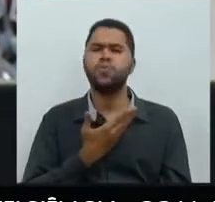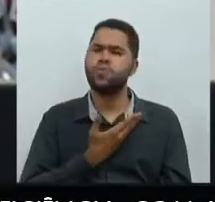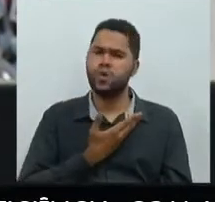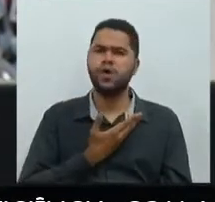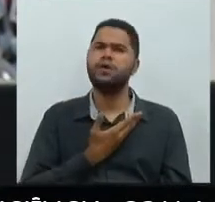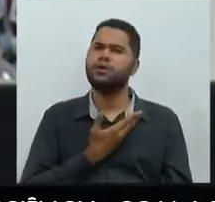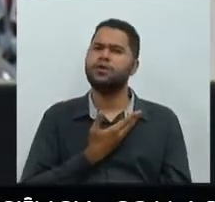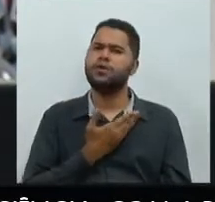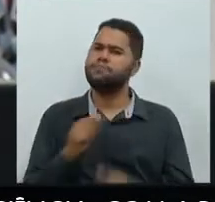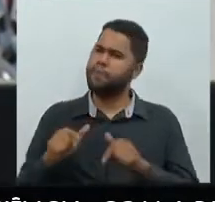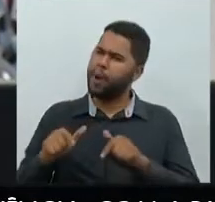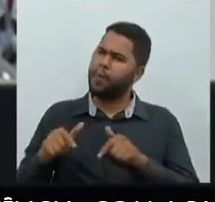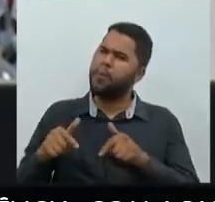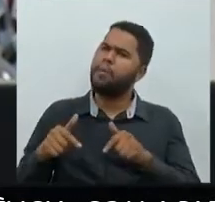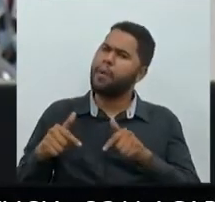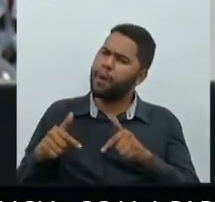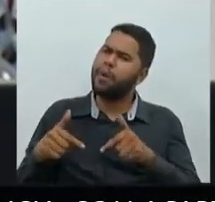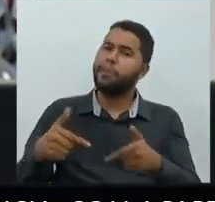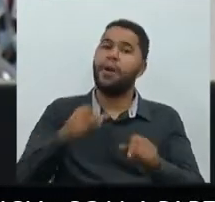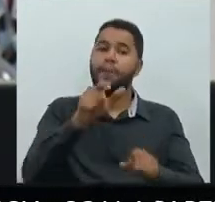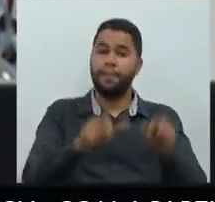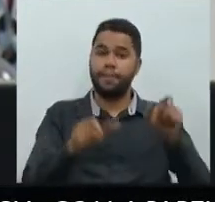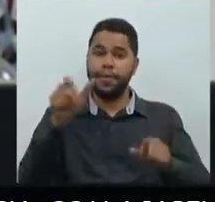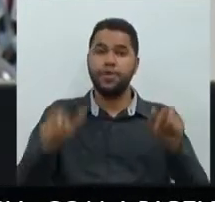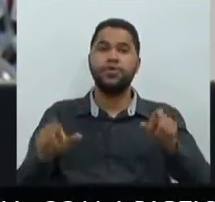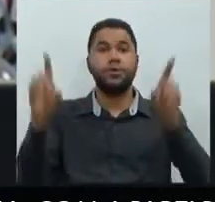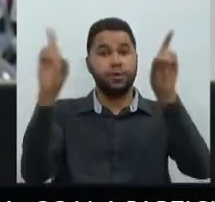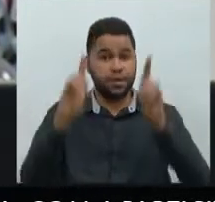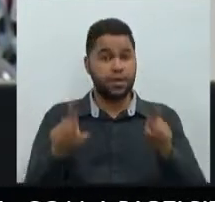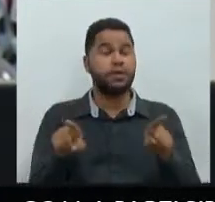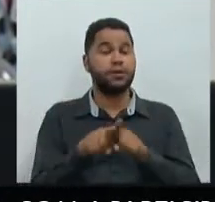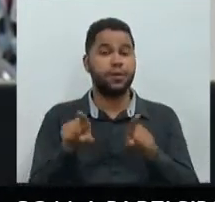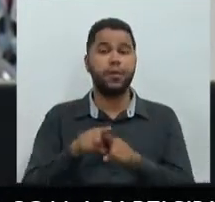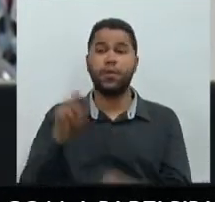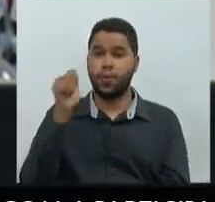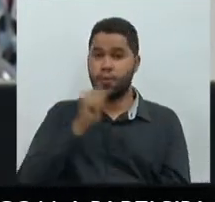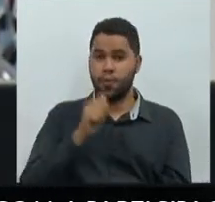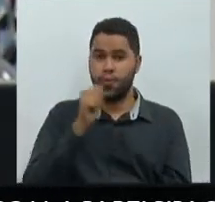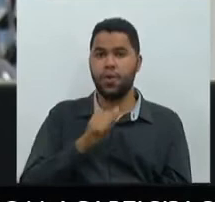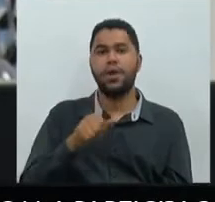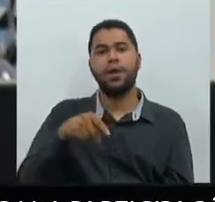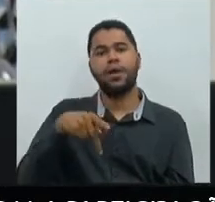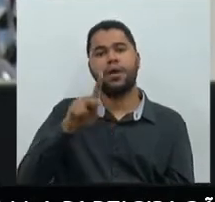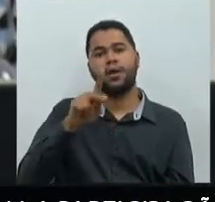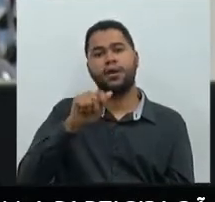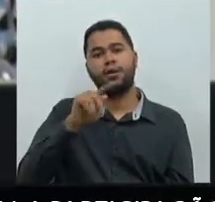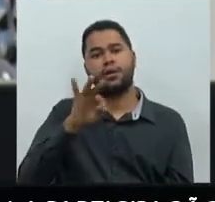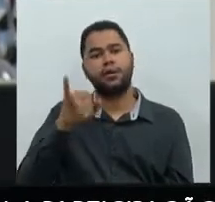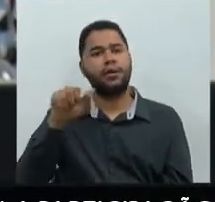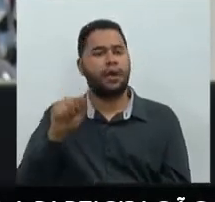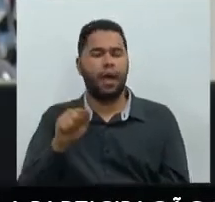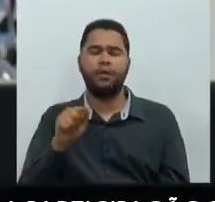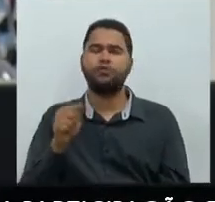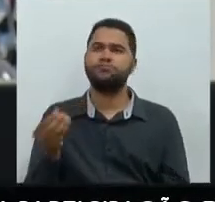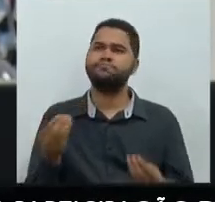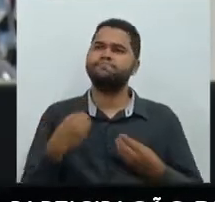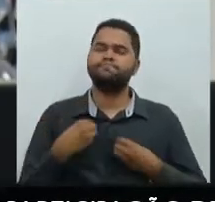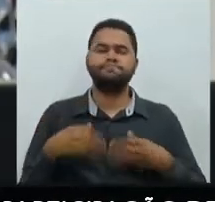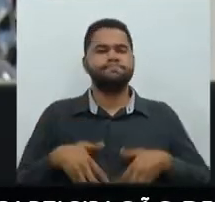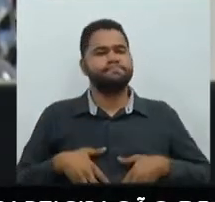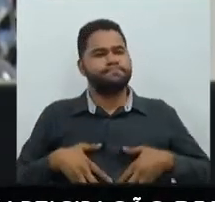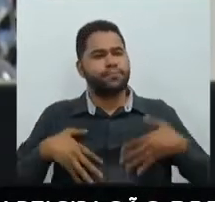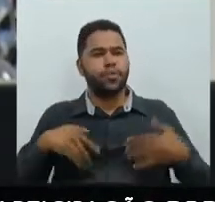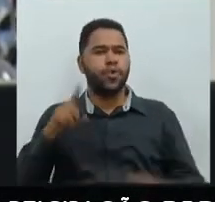guerreira em prol das causas das pessoas com deficiência e das mulheres também. Kátia é uma pessoa que nos inspira todos os